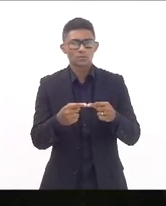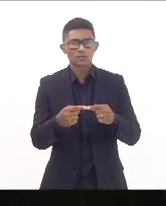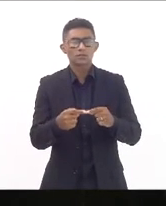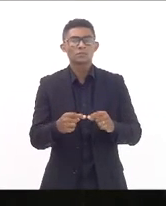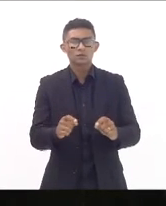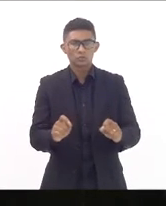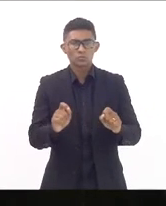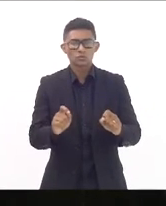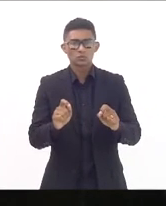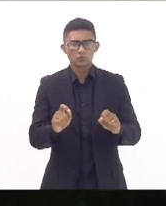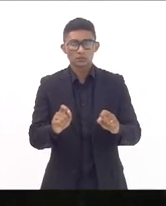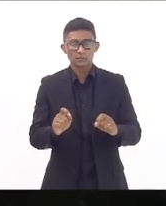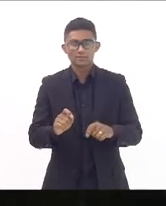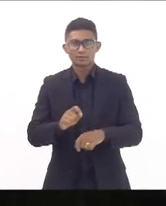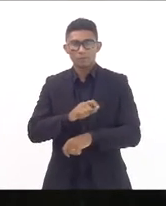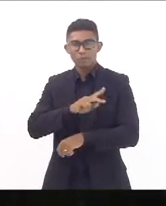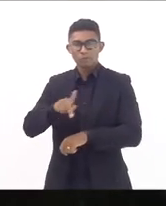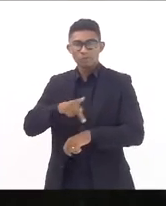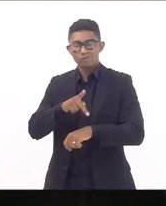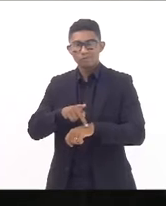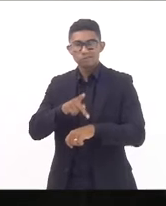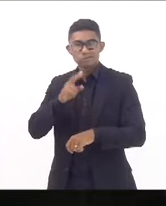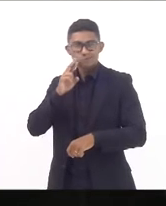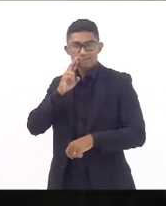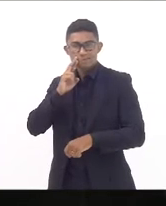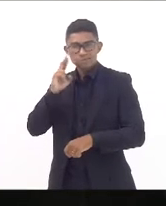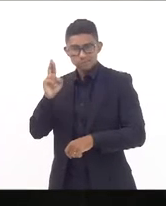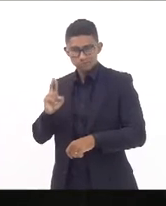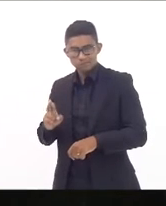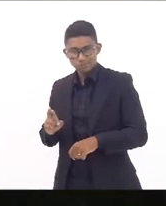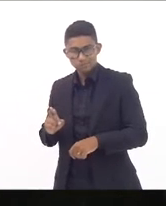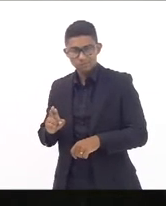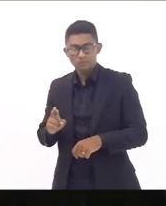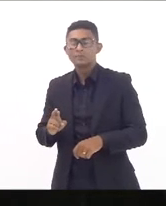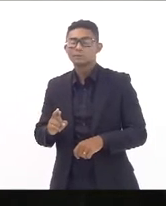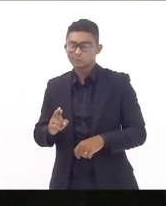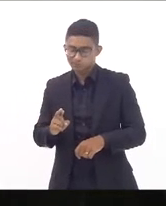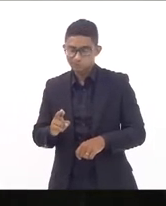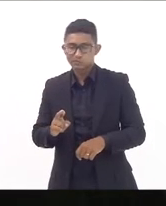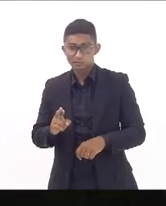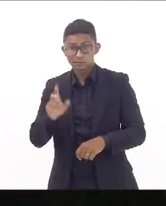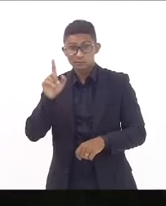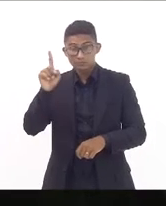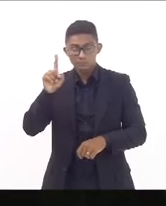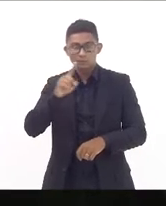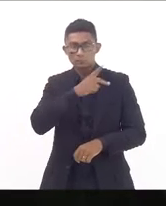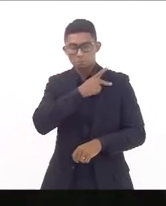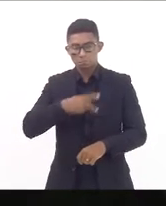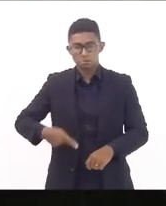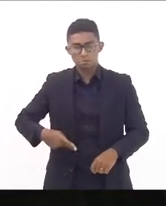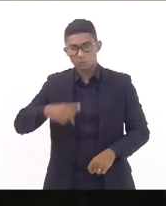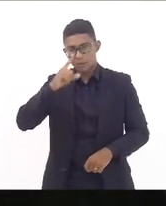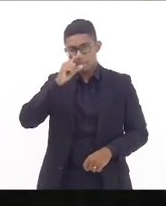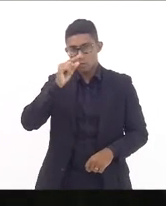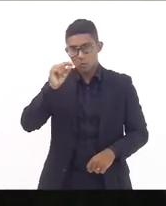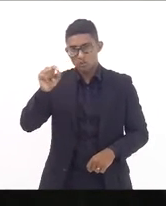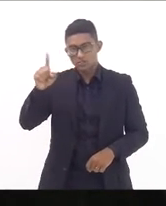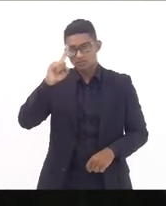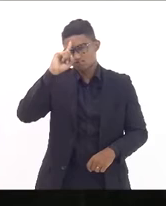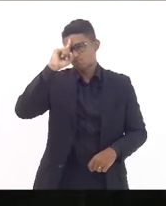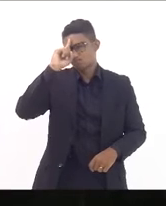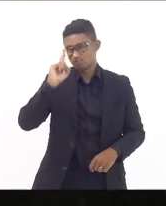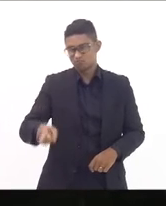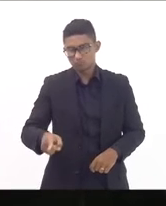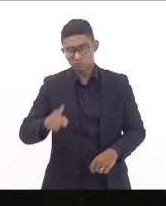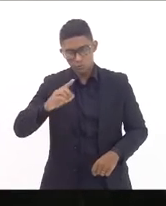desproposital, descabida, absurda que Putin determinou